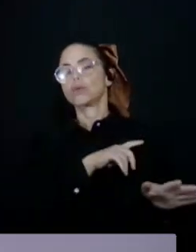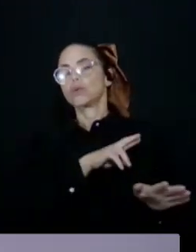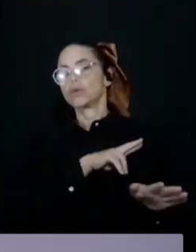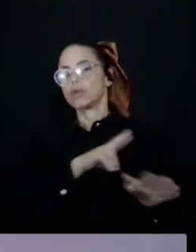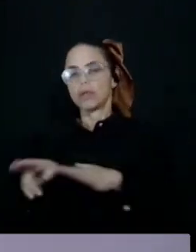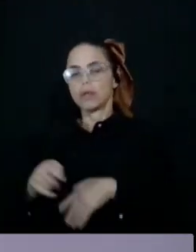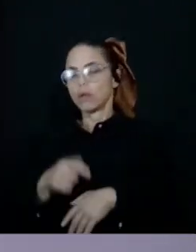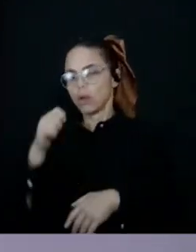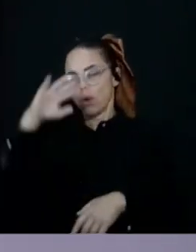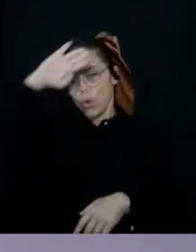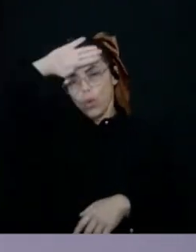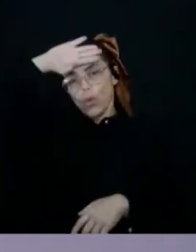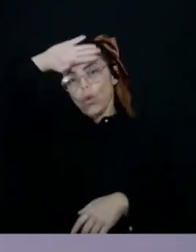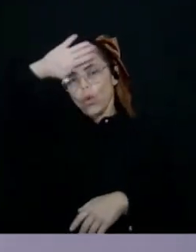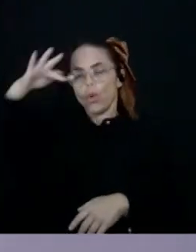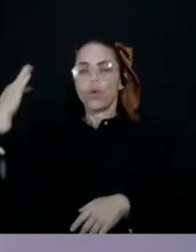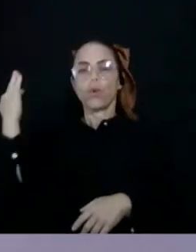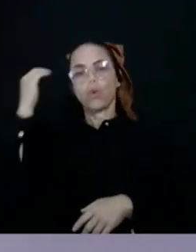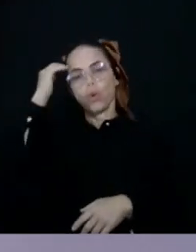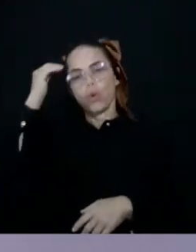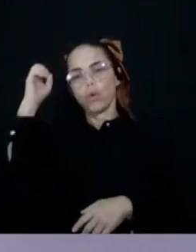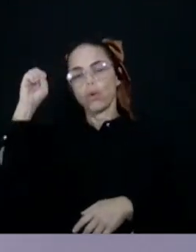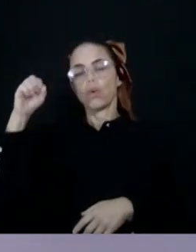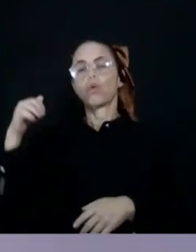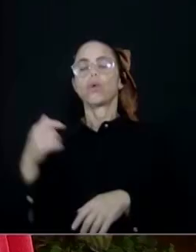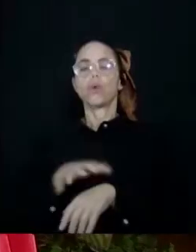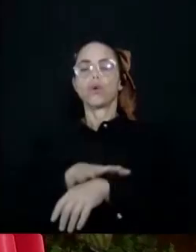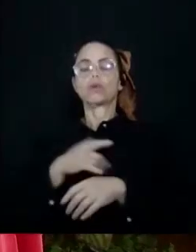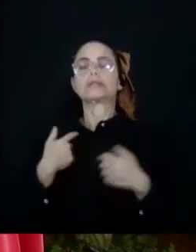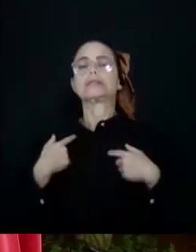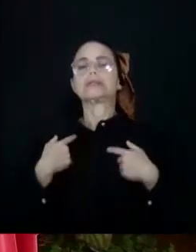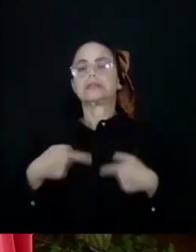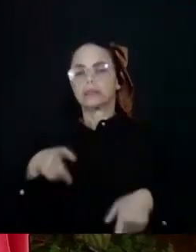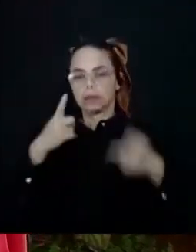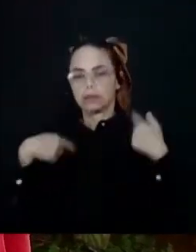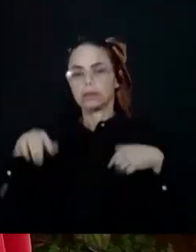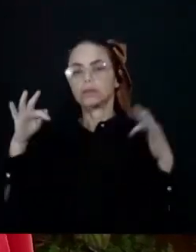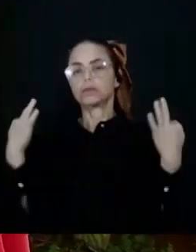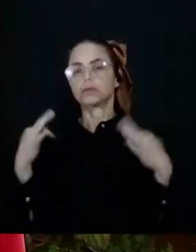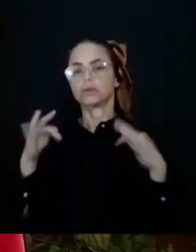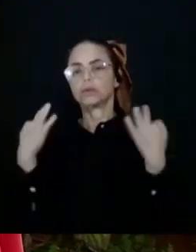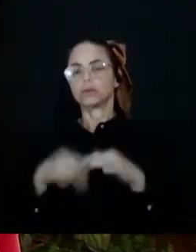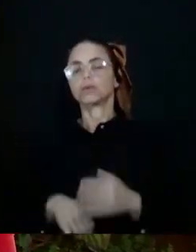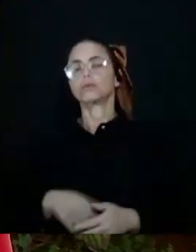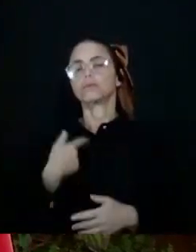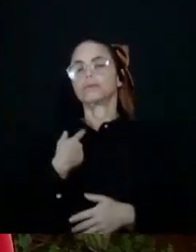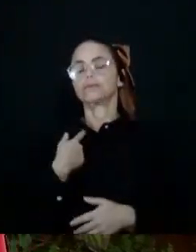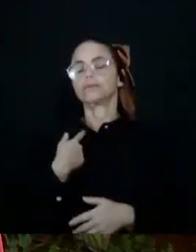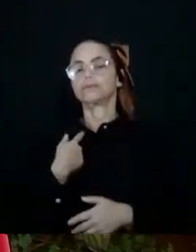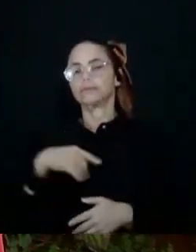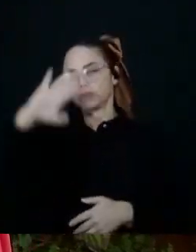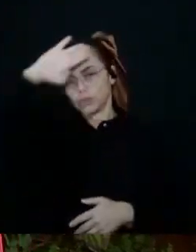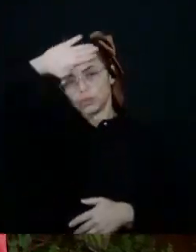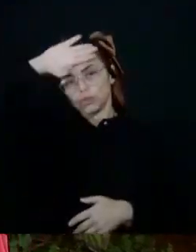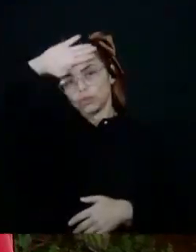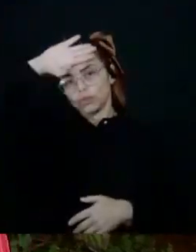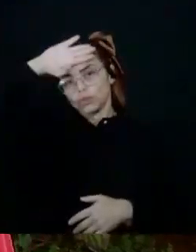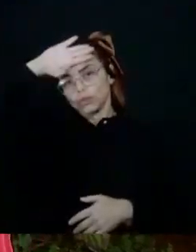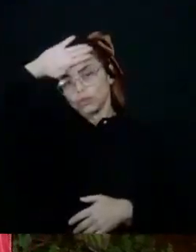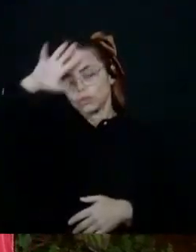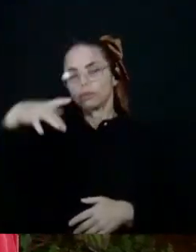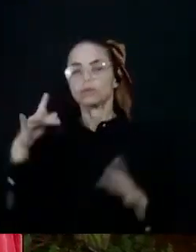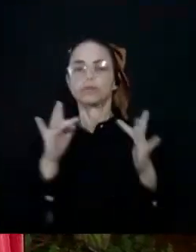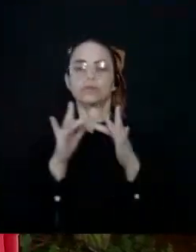de cabeça e dores musculares também podem aparecer. O paciente pode começar com um quadro de febre, né? Quando entra em contato com